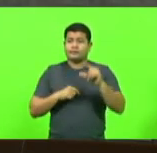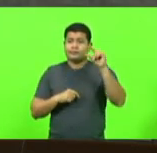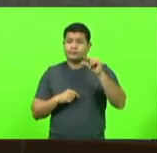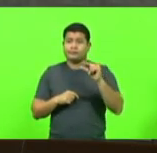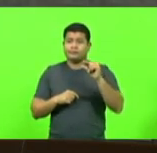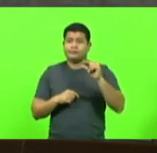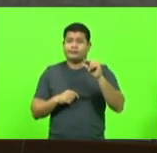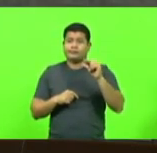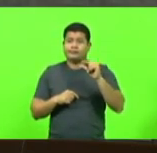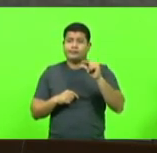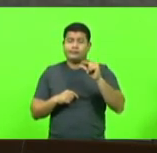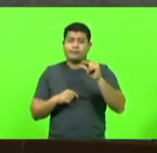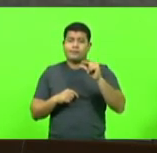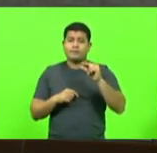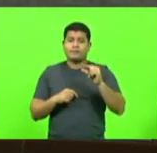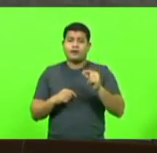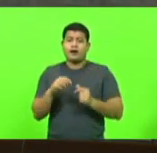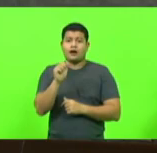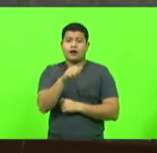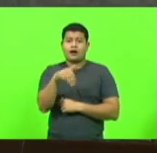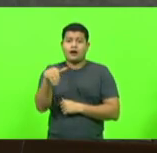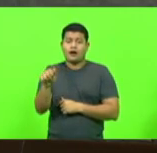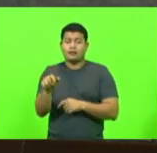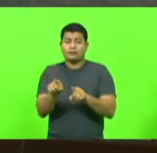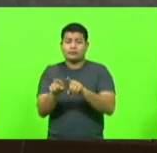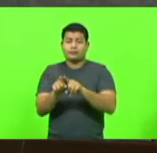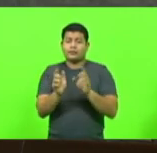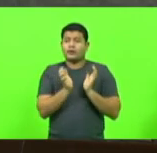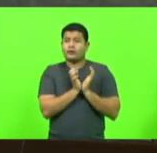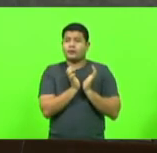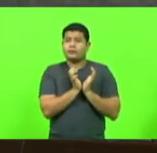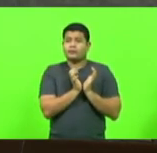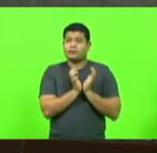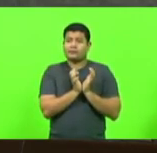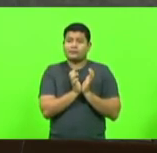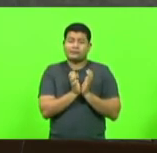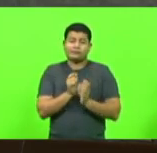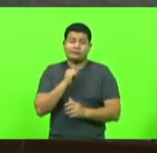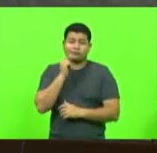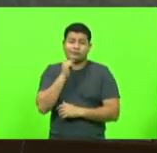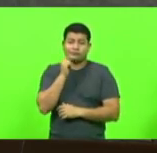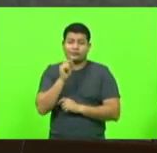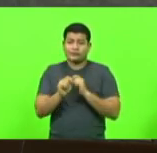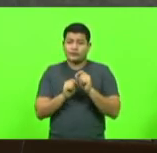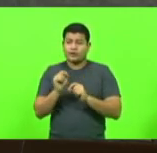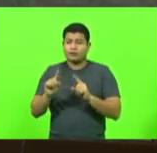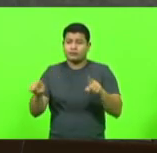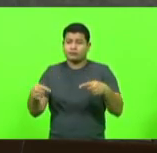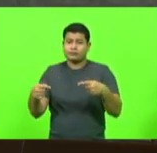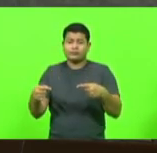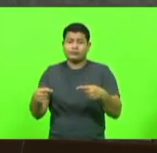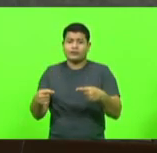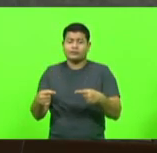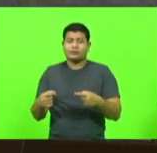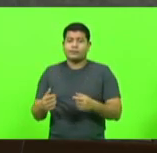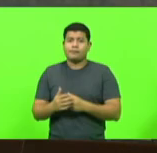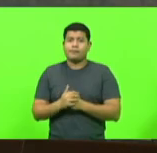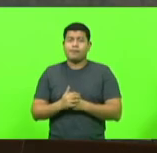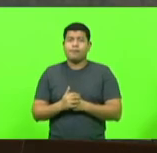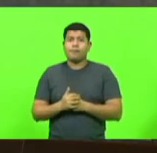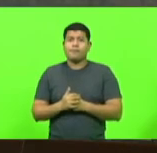as AMAs, infelizmente, não conseguem competir com outros empregos, né?